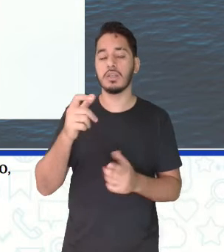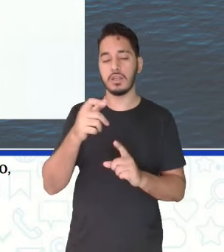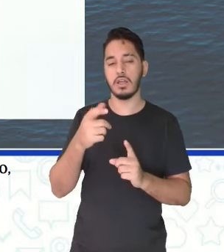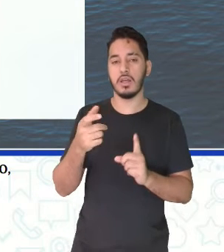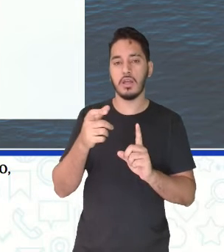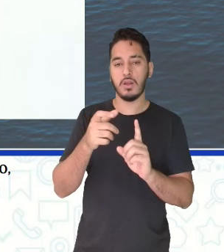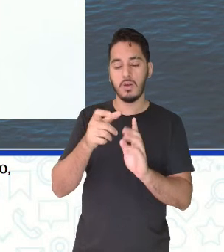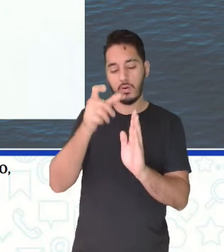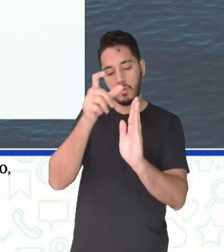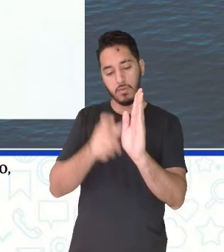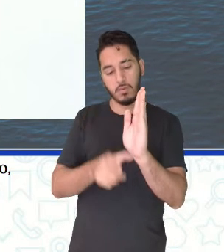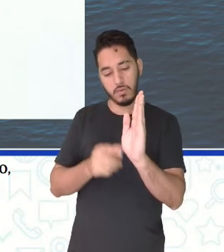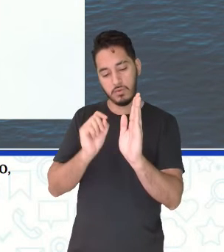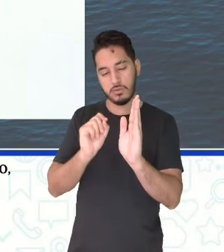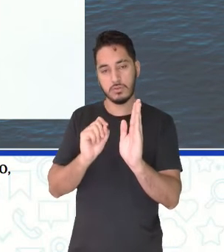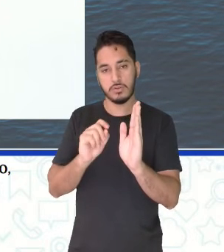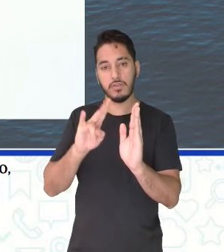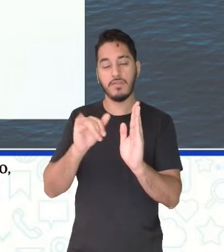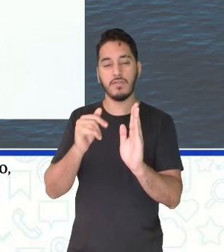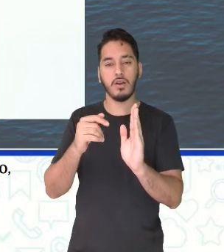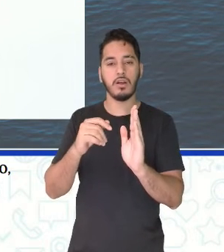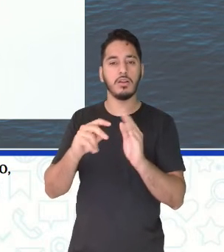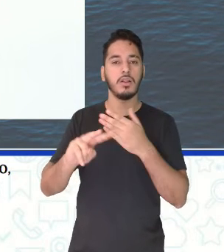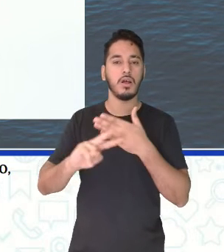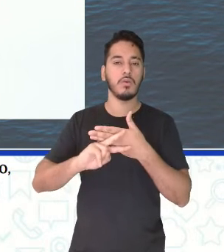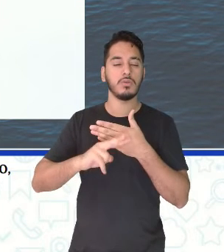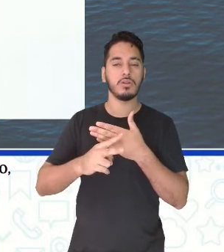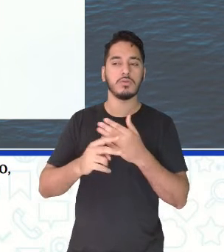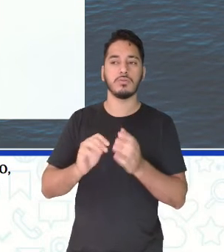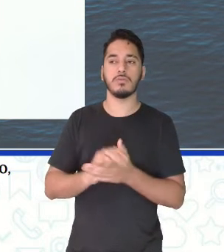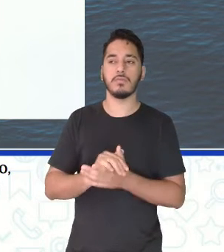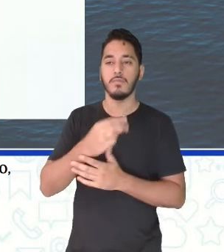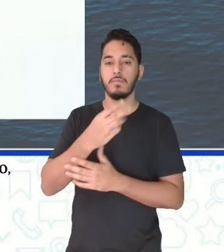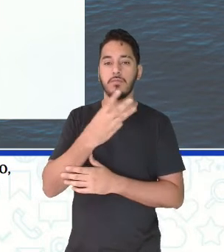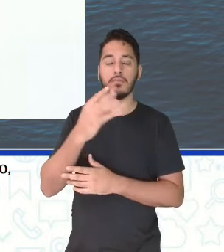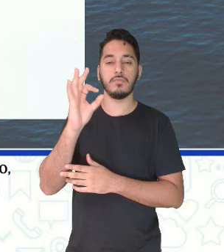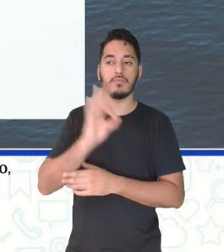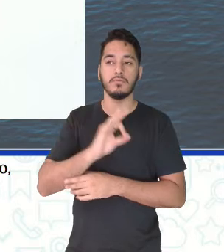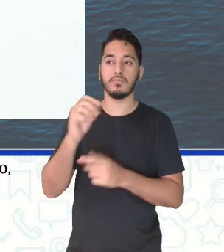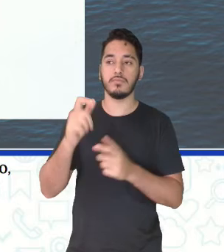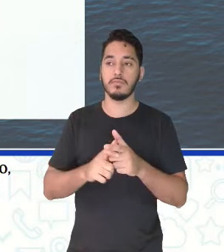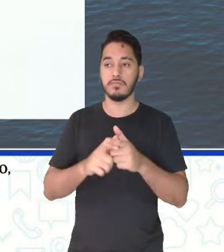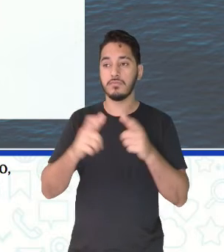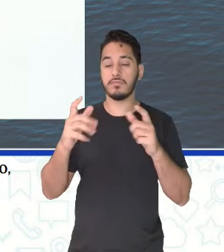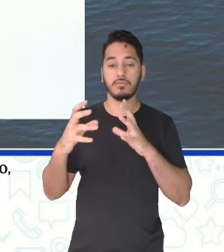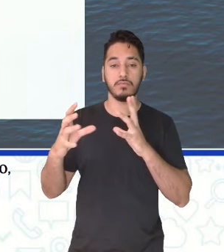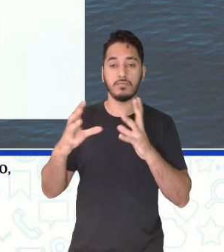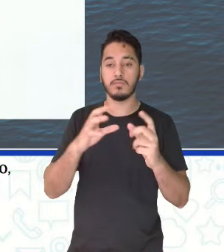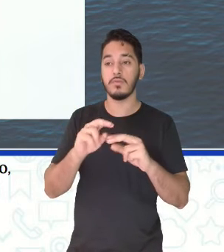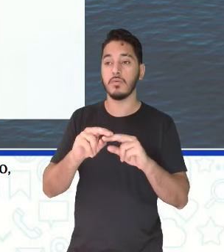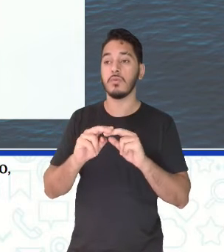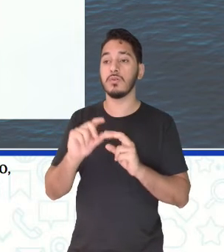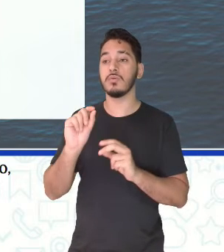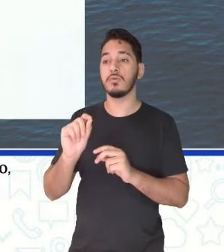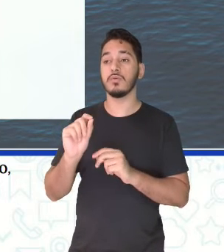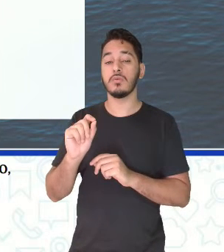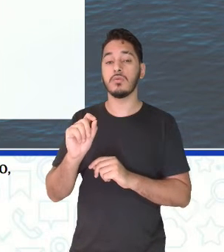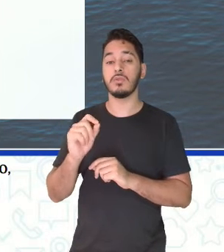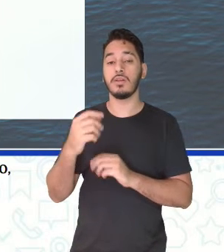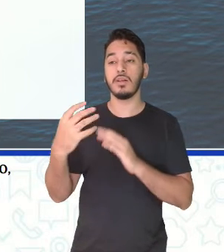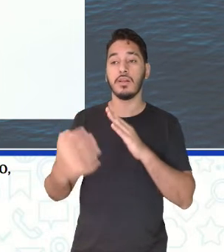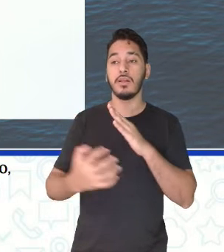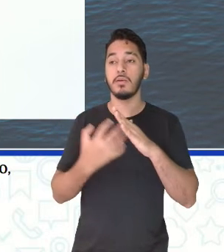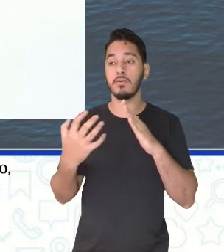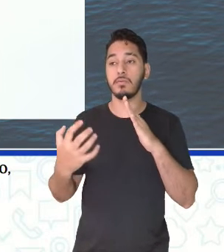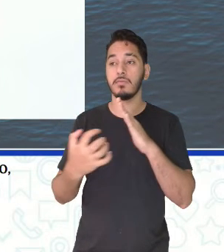quadro social, professor. Que é o seguinte: 33%, ou seja, a maior parte dos conflitos são causados por